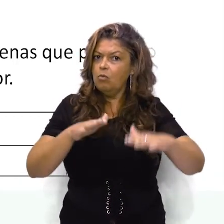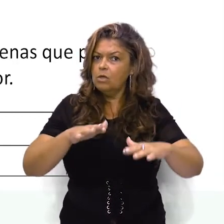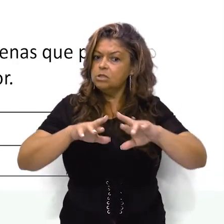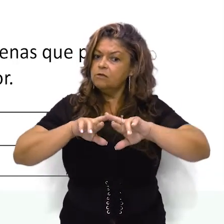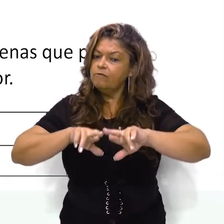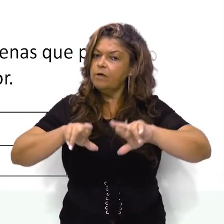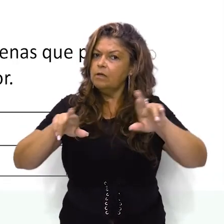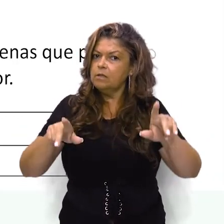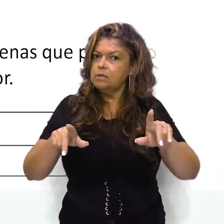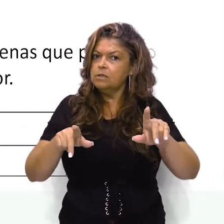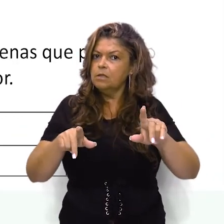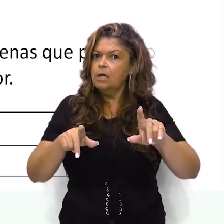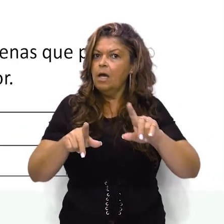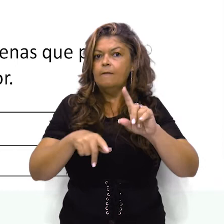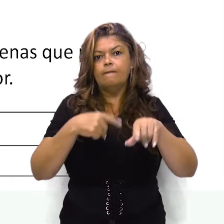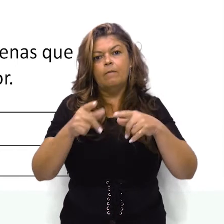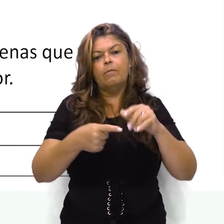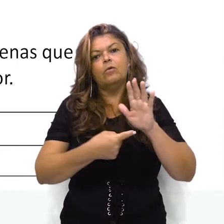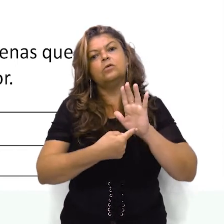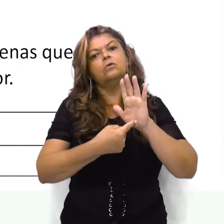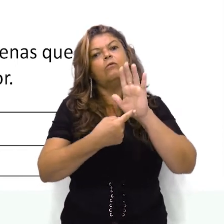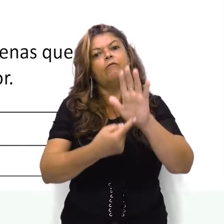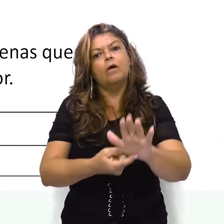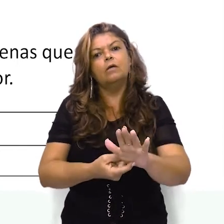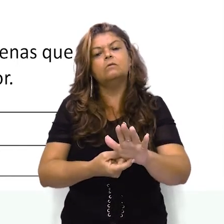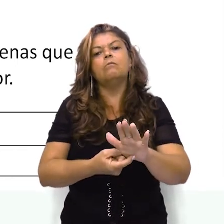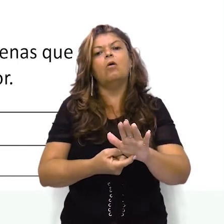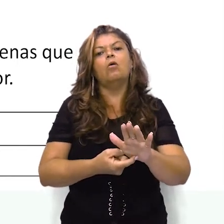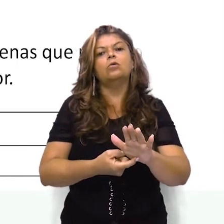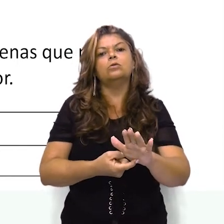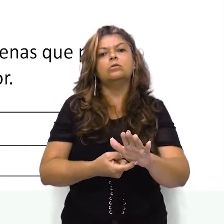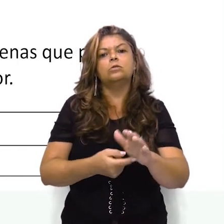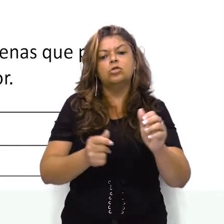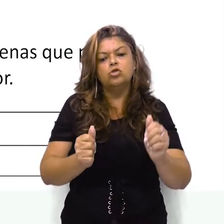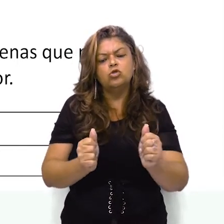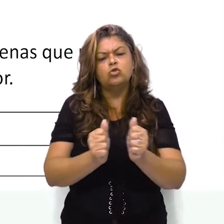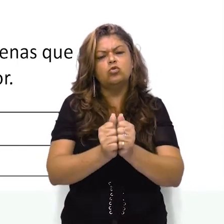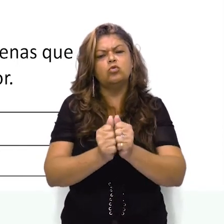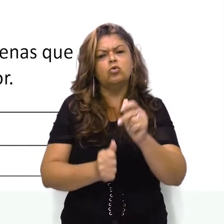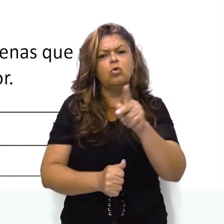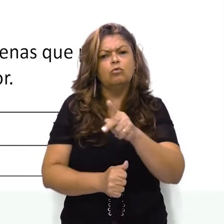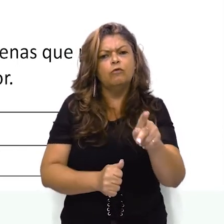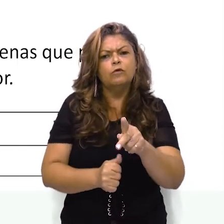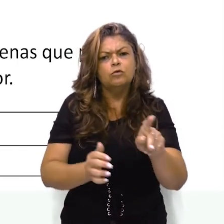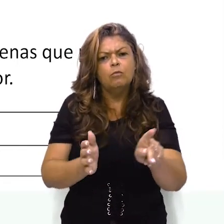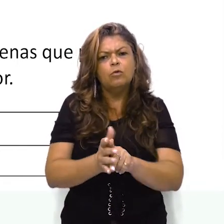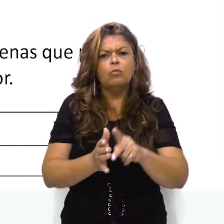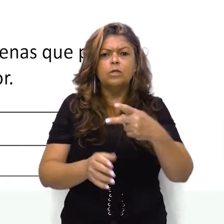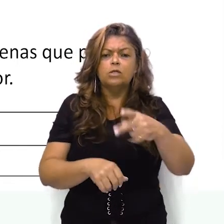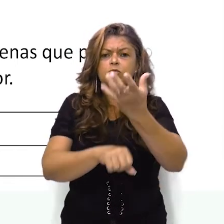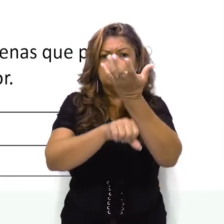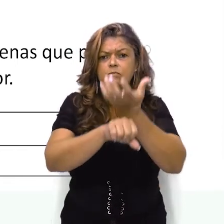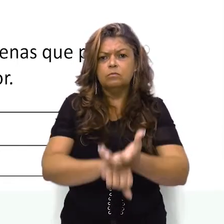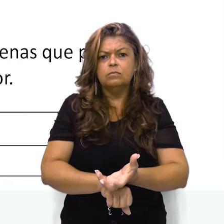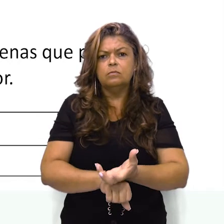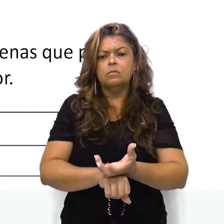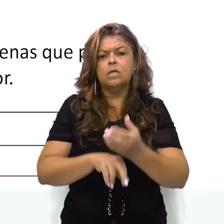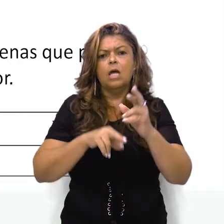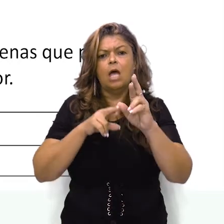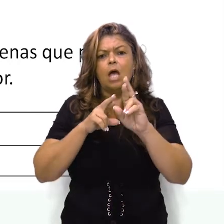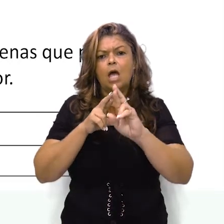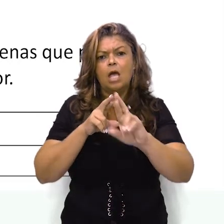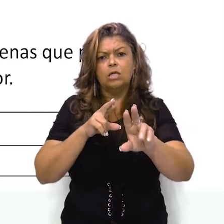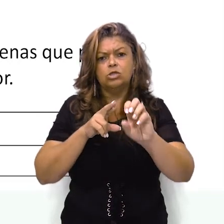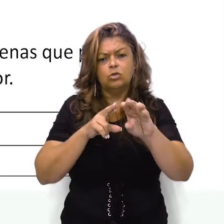dessas diferenças. Então, depois converse, apresente e socialize junto ao seu professor da disciplina de ensino religioso